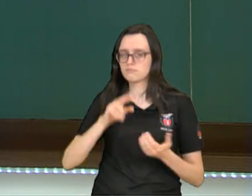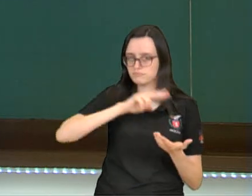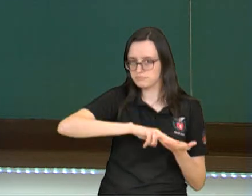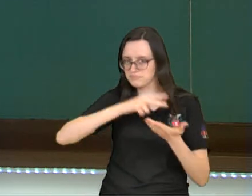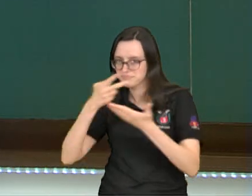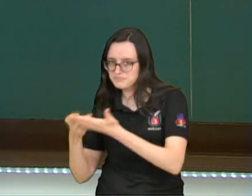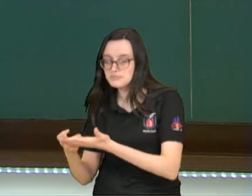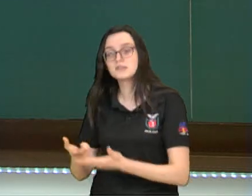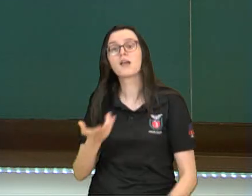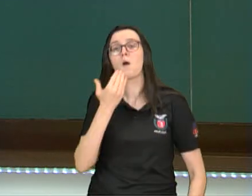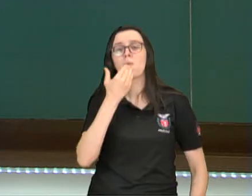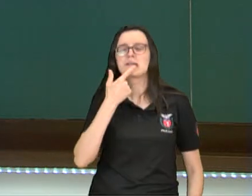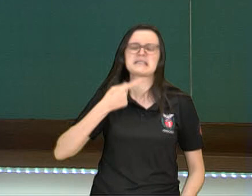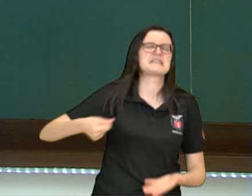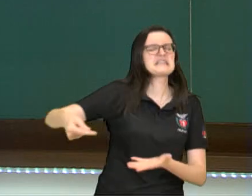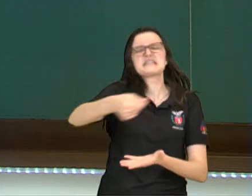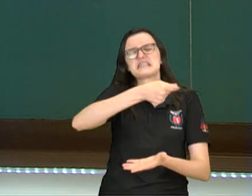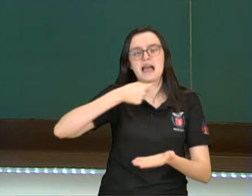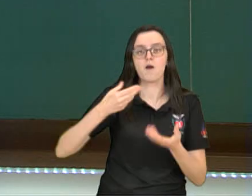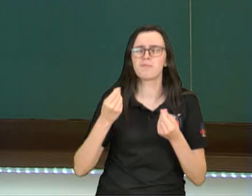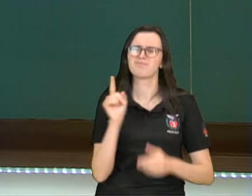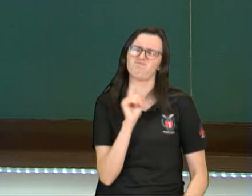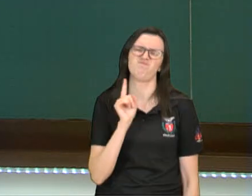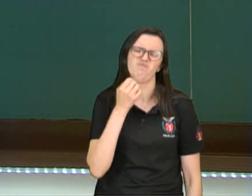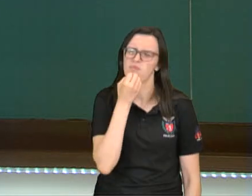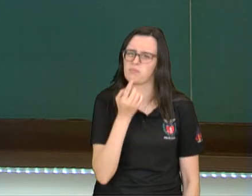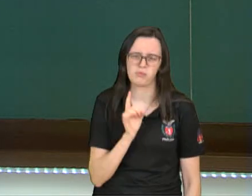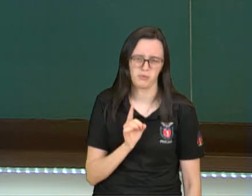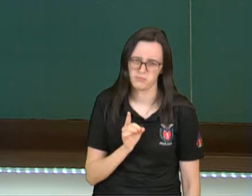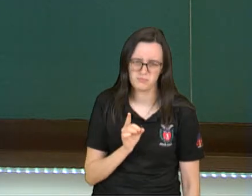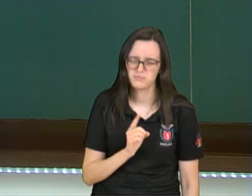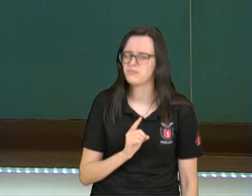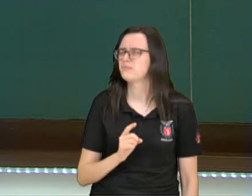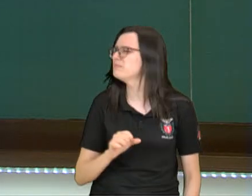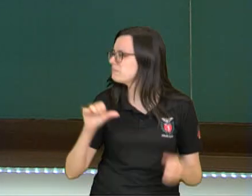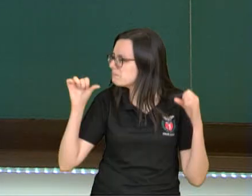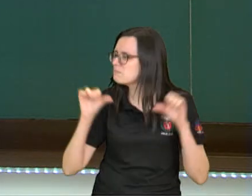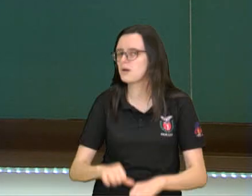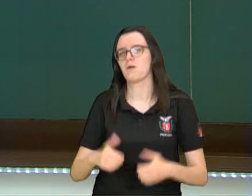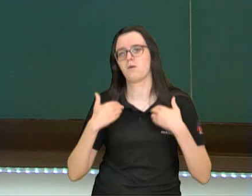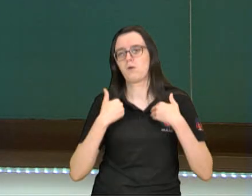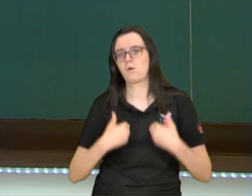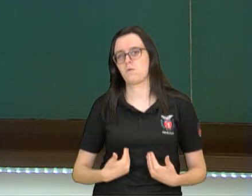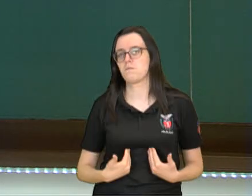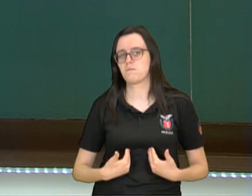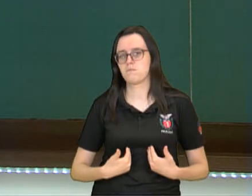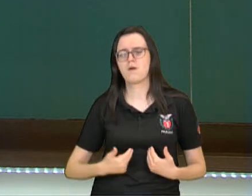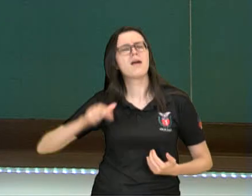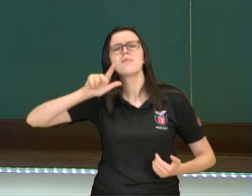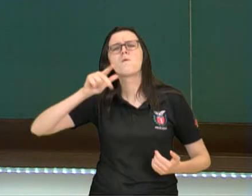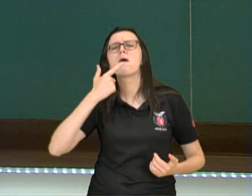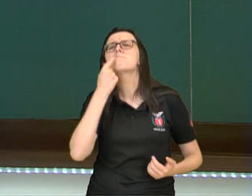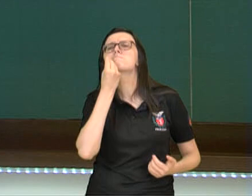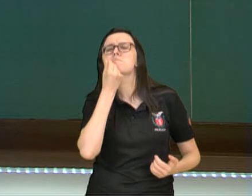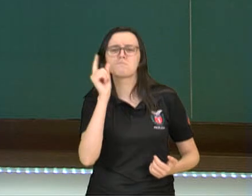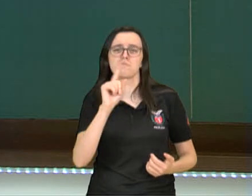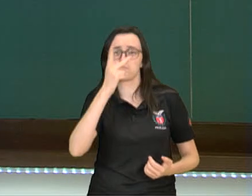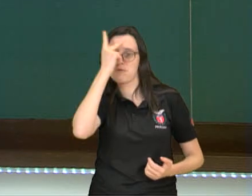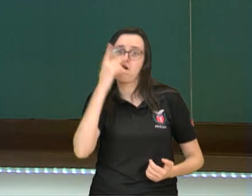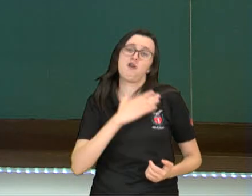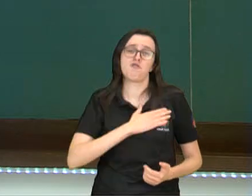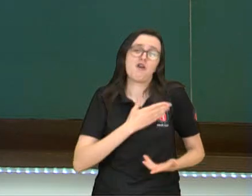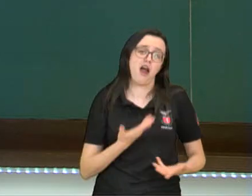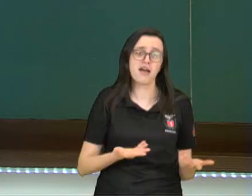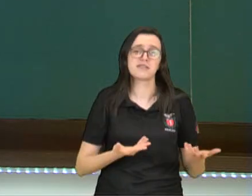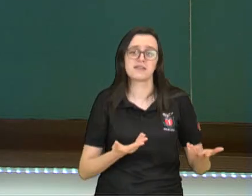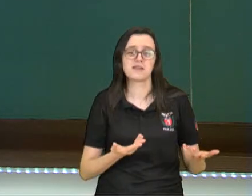Traduzindo, comida muito salgada não faz bem. Faz mal para o nosso corpo, gente. Não é para o paladar. Tem gente que gosta da